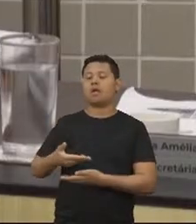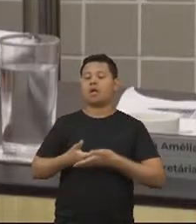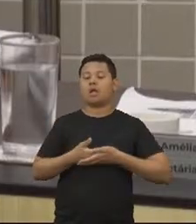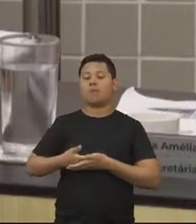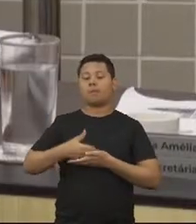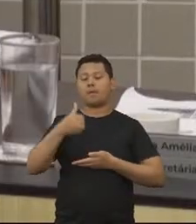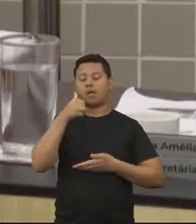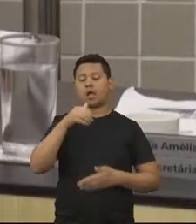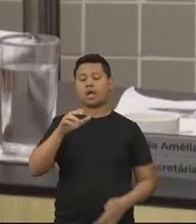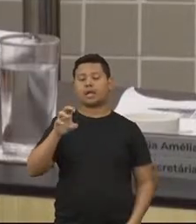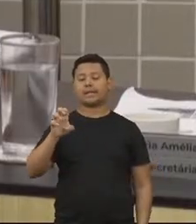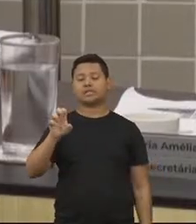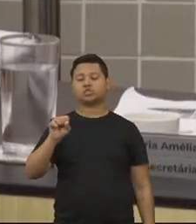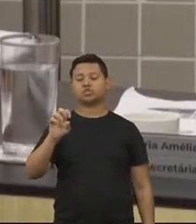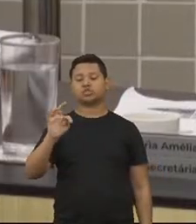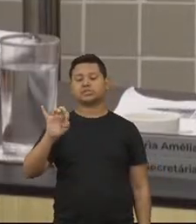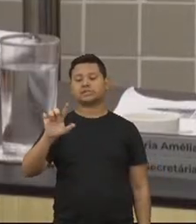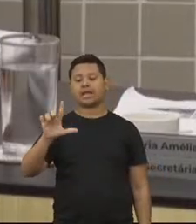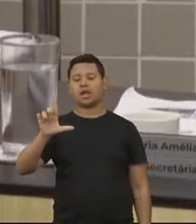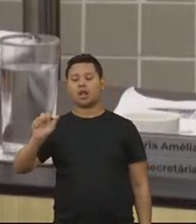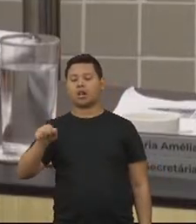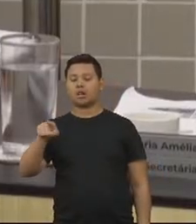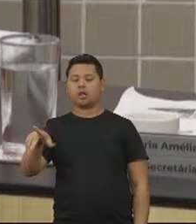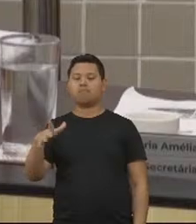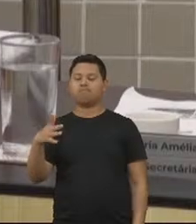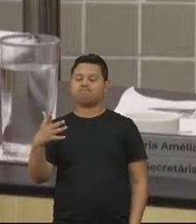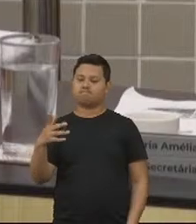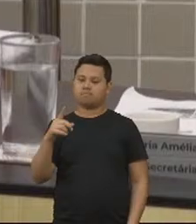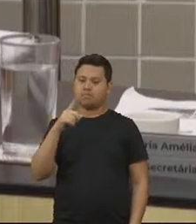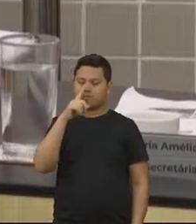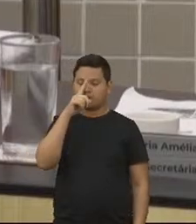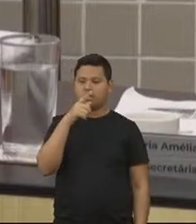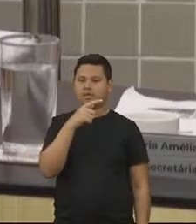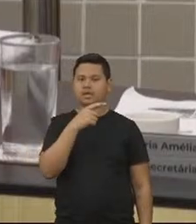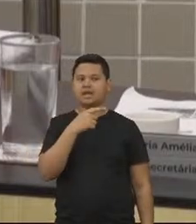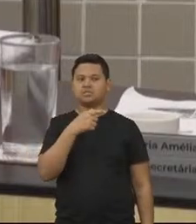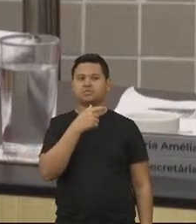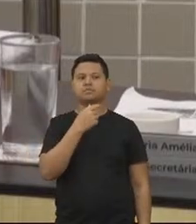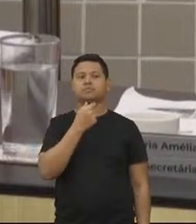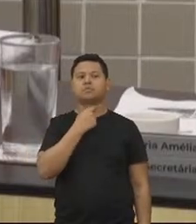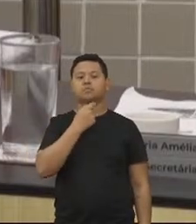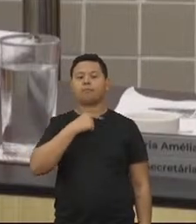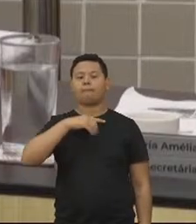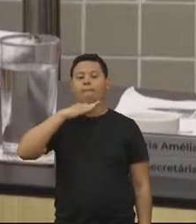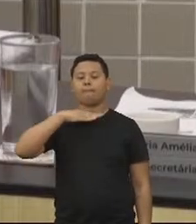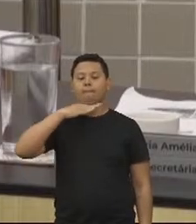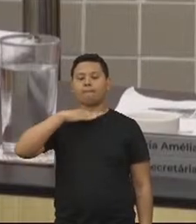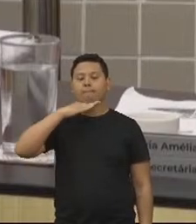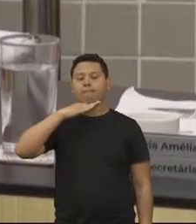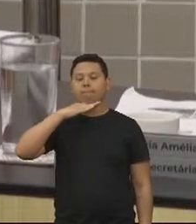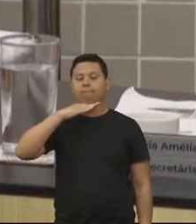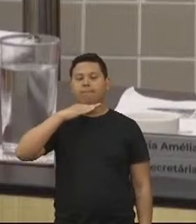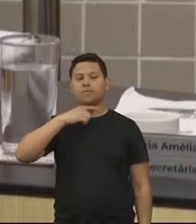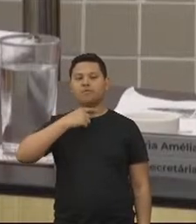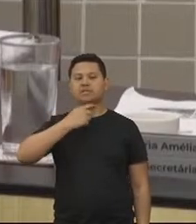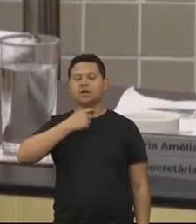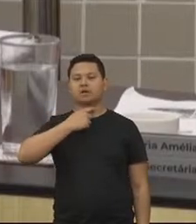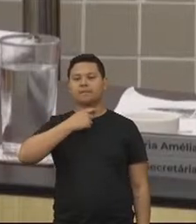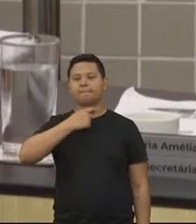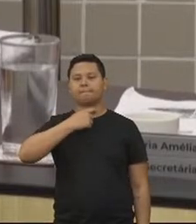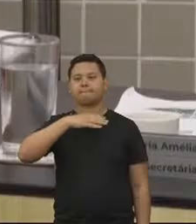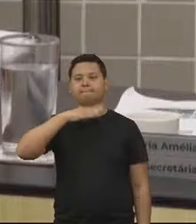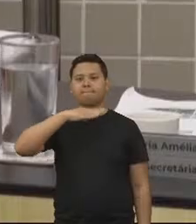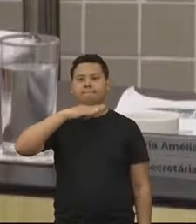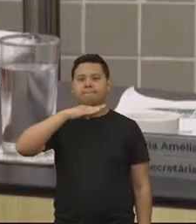Estela, que se encontrava em estado de engasgo. Ao perceber o risco iminente de vida de